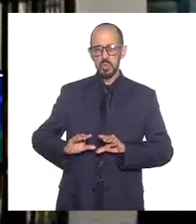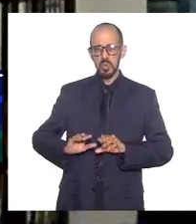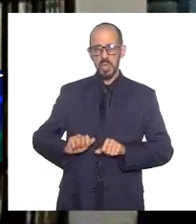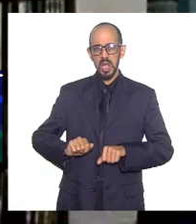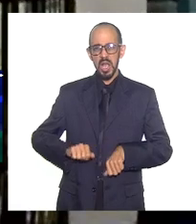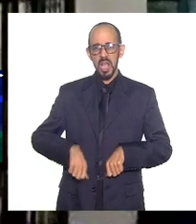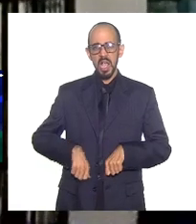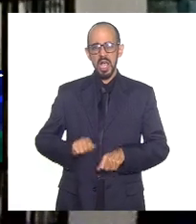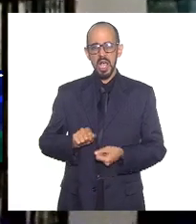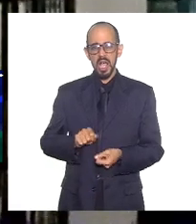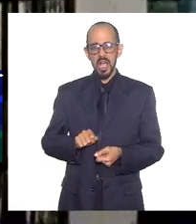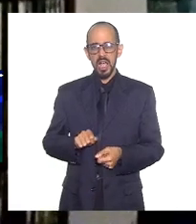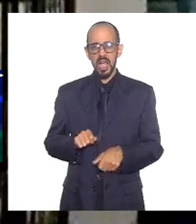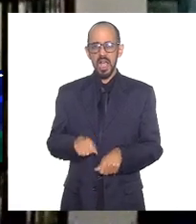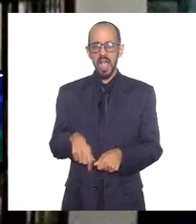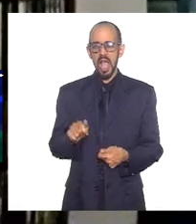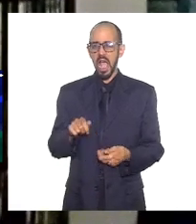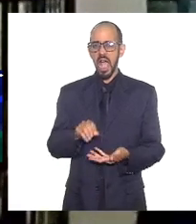o